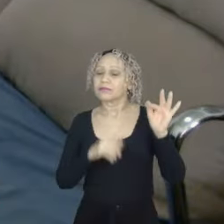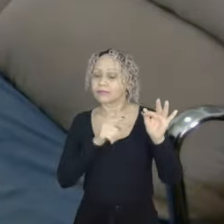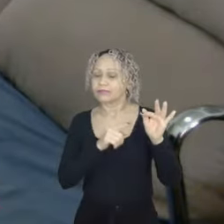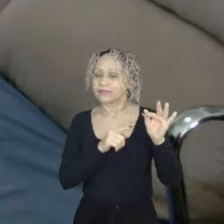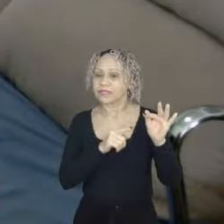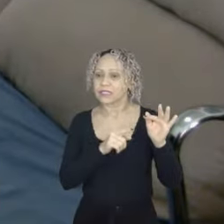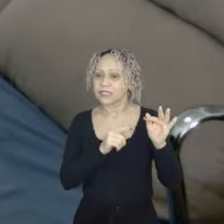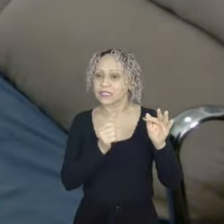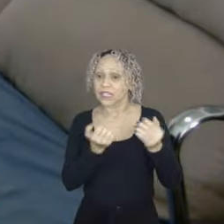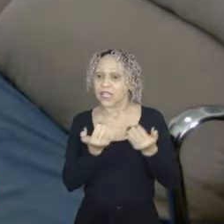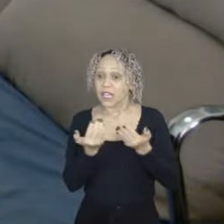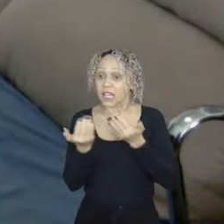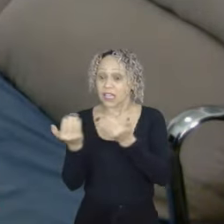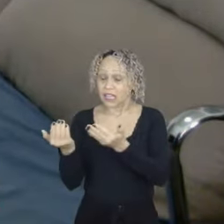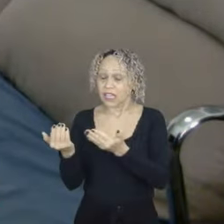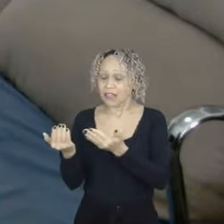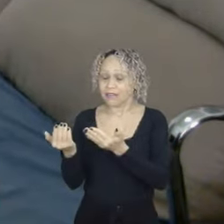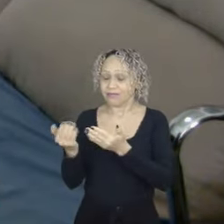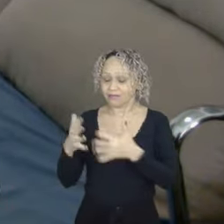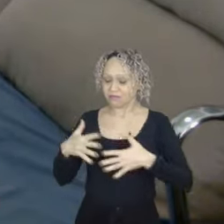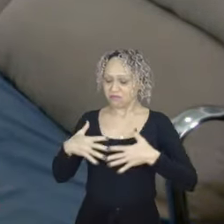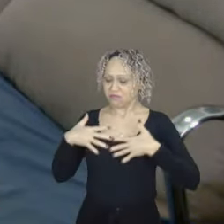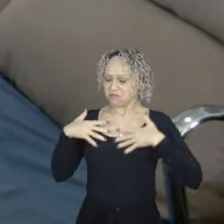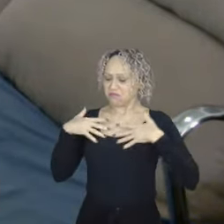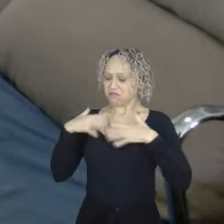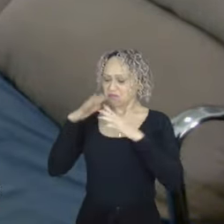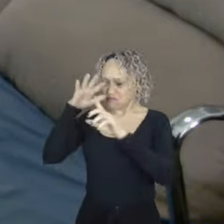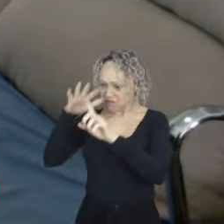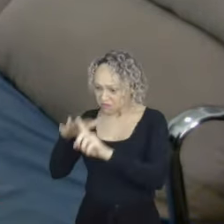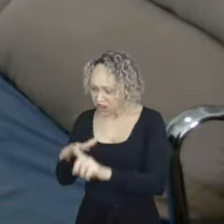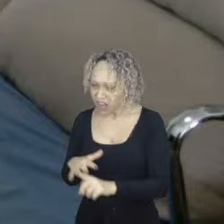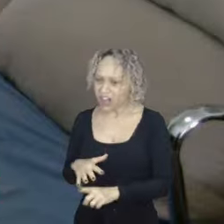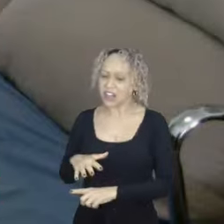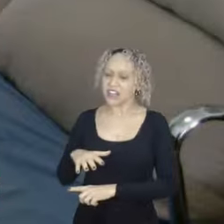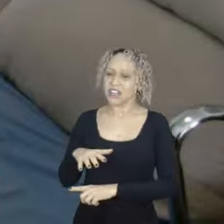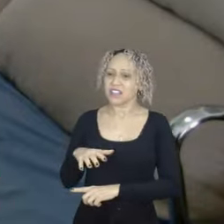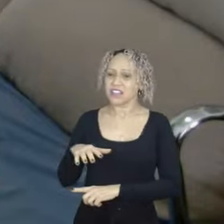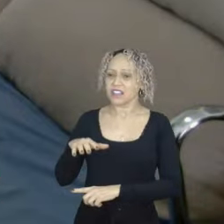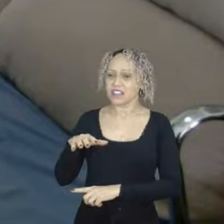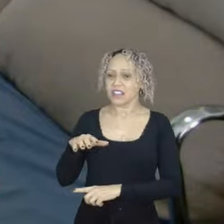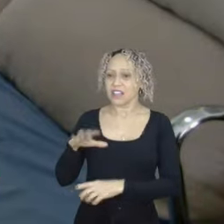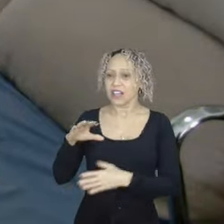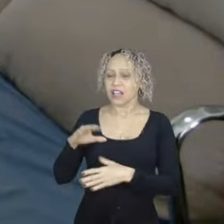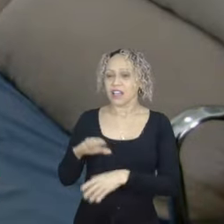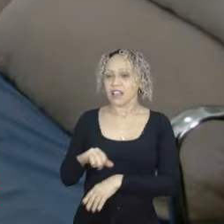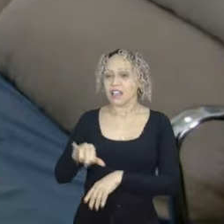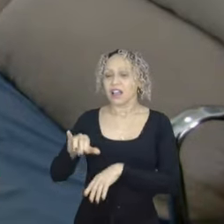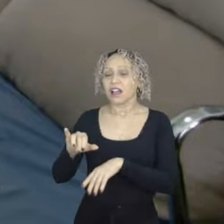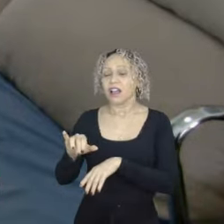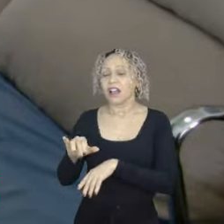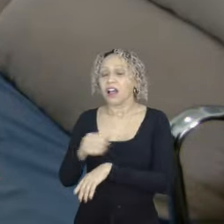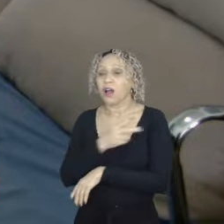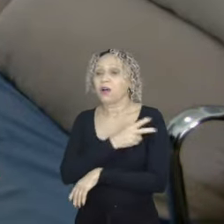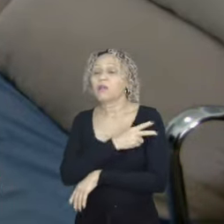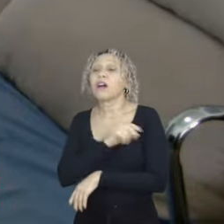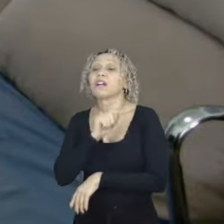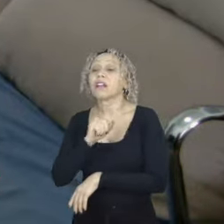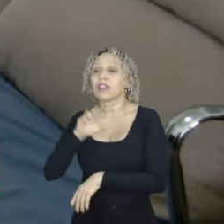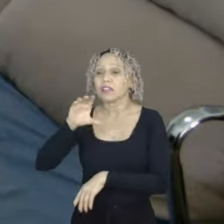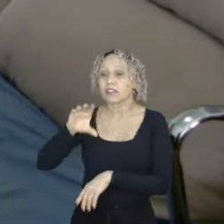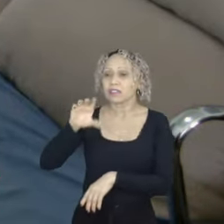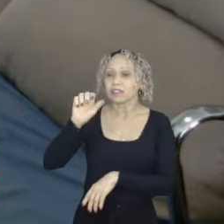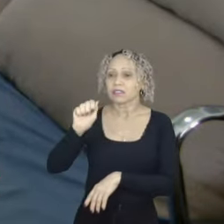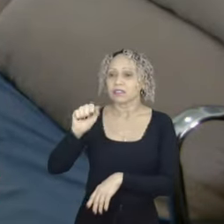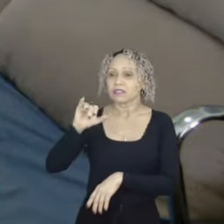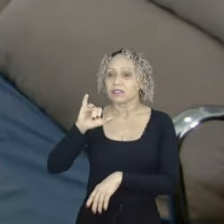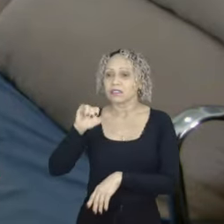francesa ao cacique Raoni, com a condecoração para o líder Kayapó, da Ordem da Legião da Honra, considerada, como eu